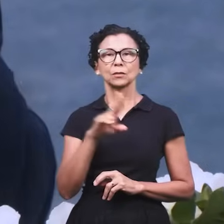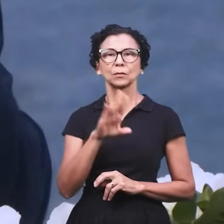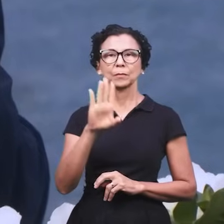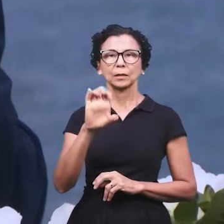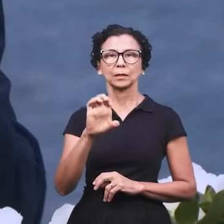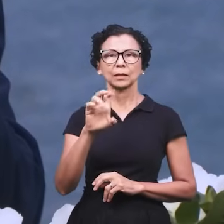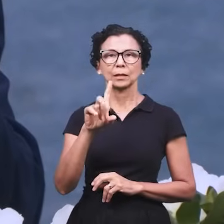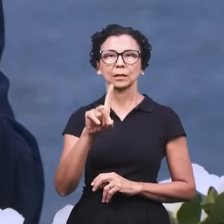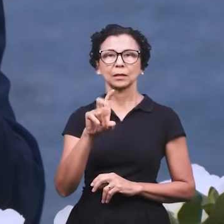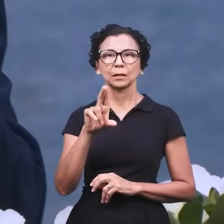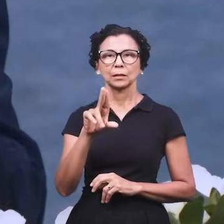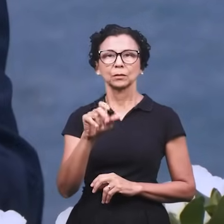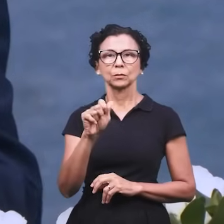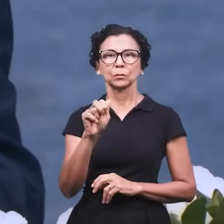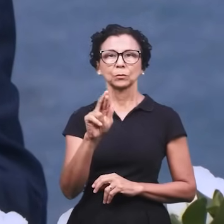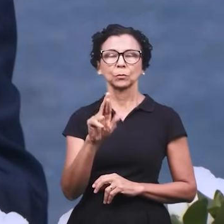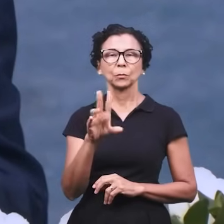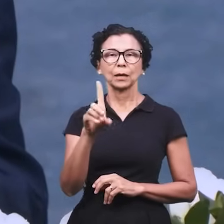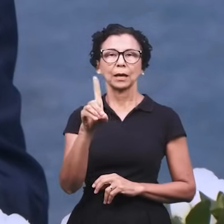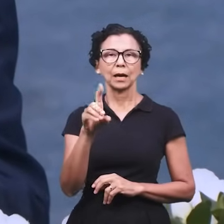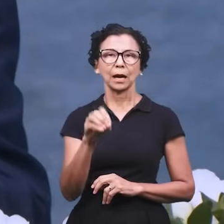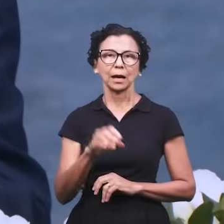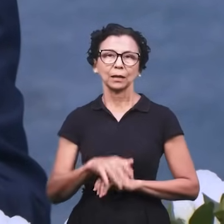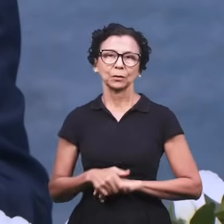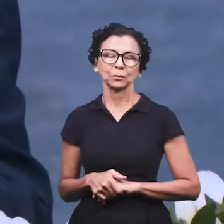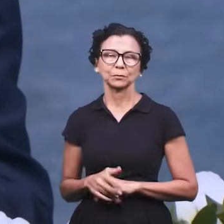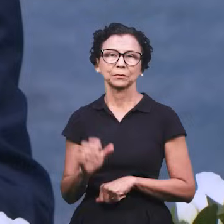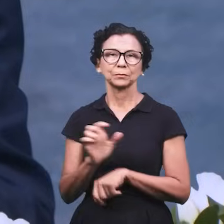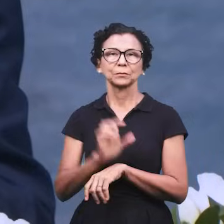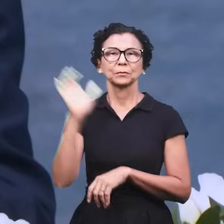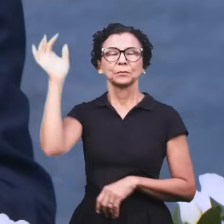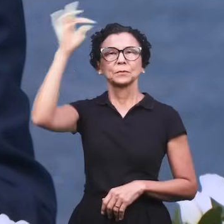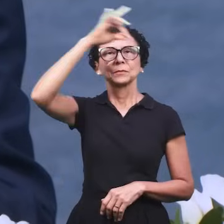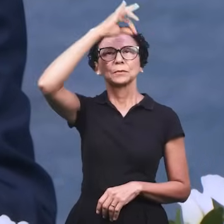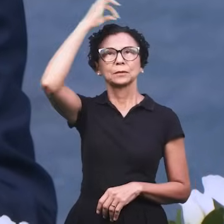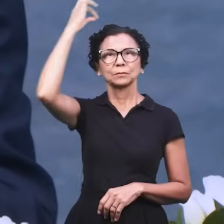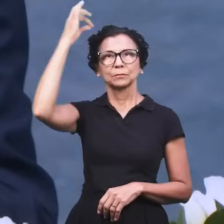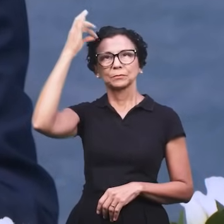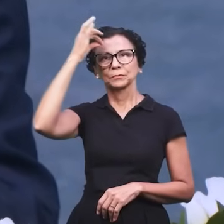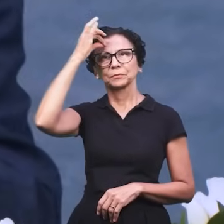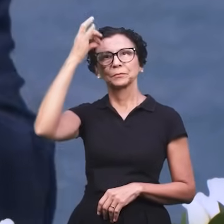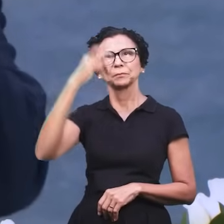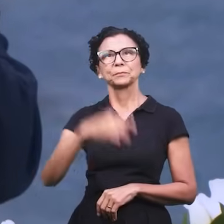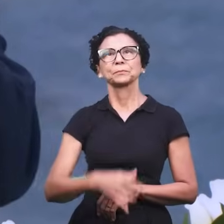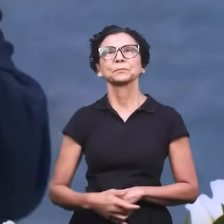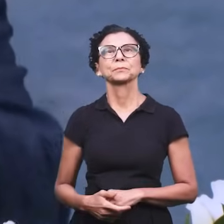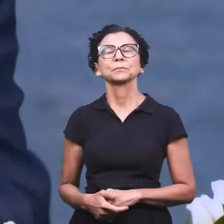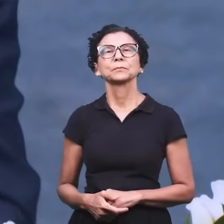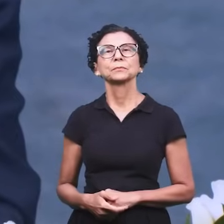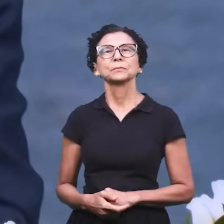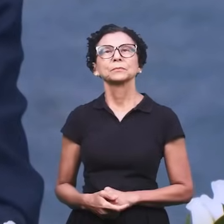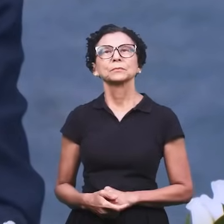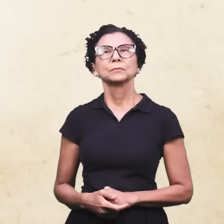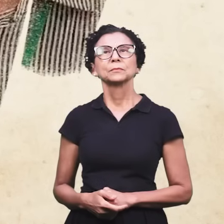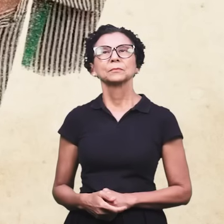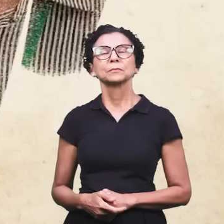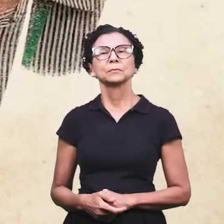do bairro República, na cidade de Vitória, estado do Espírito Santo. Portanto, fala,